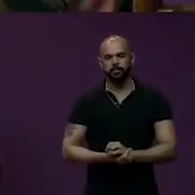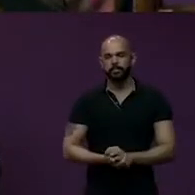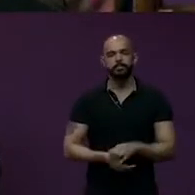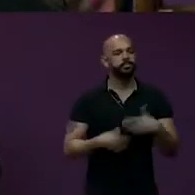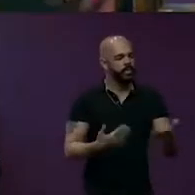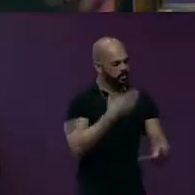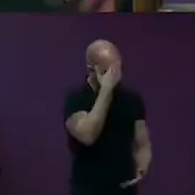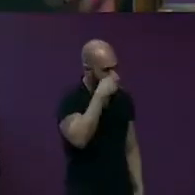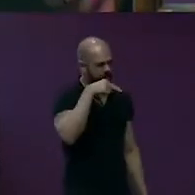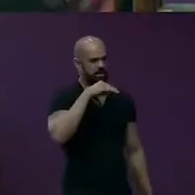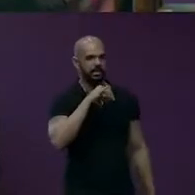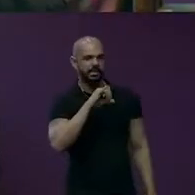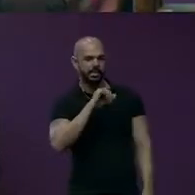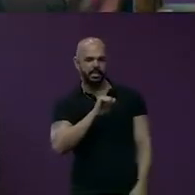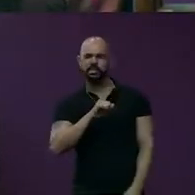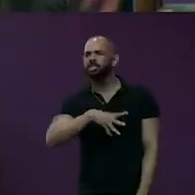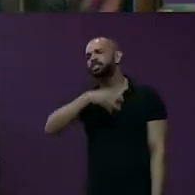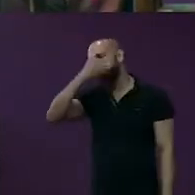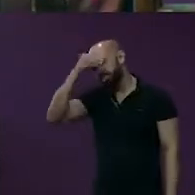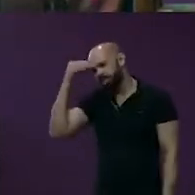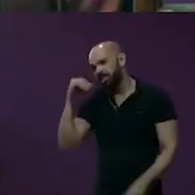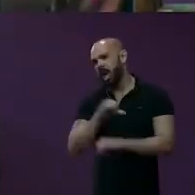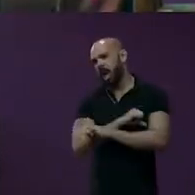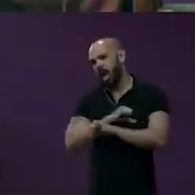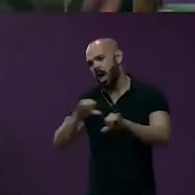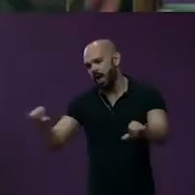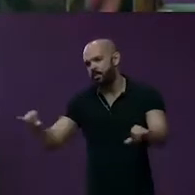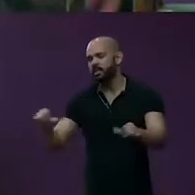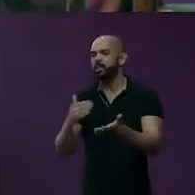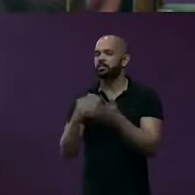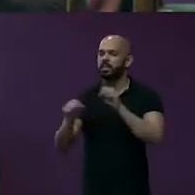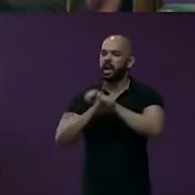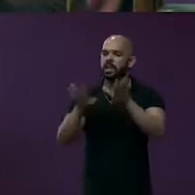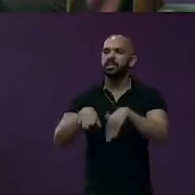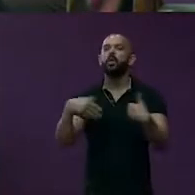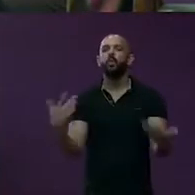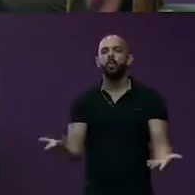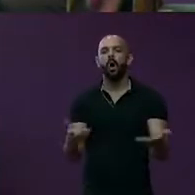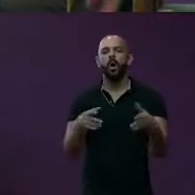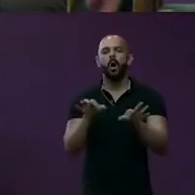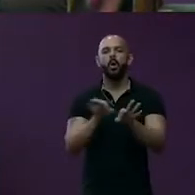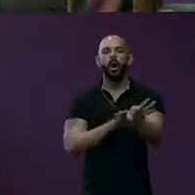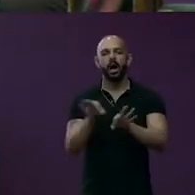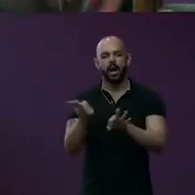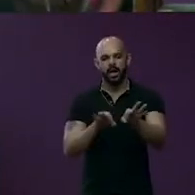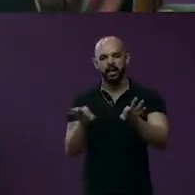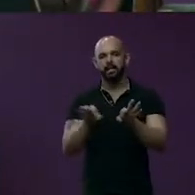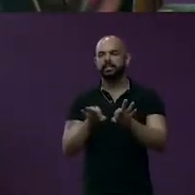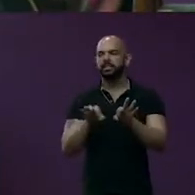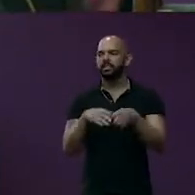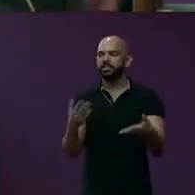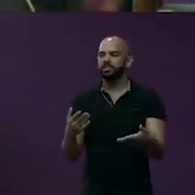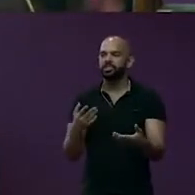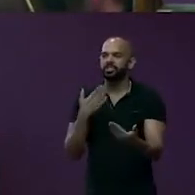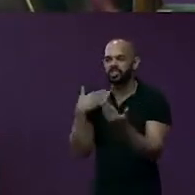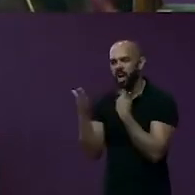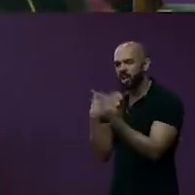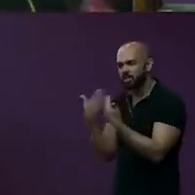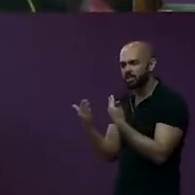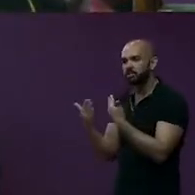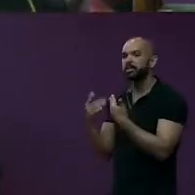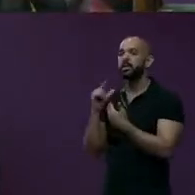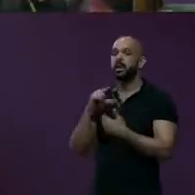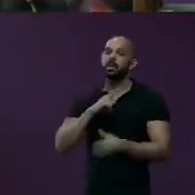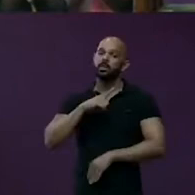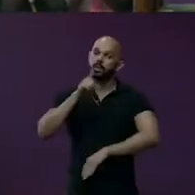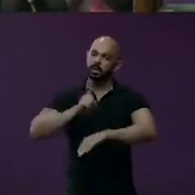Bom, obrigada, Nise. Eu esqueci de mencionar, quando eu esclareci para vocês qual era a estrutura do talk show, que a